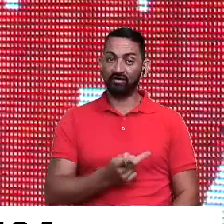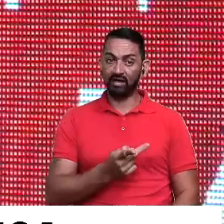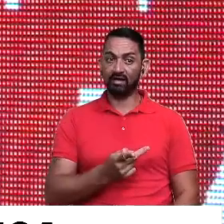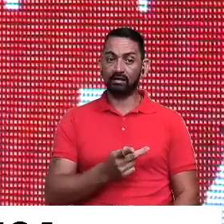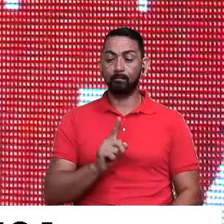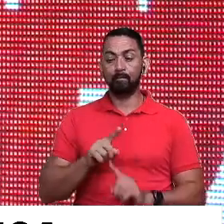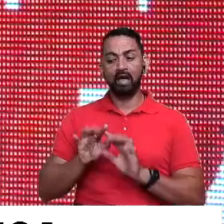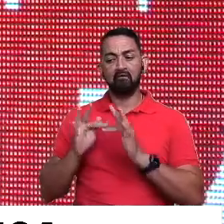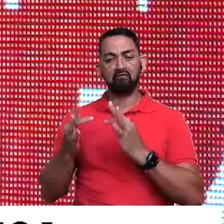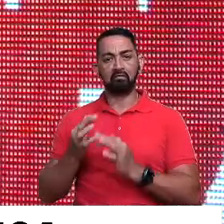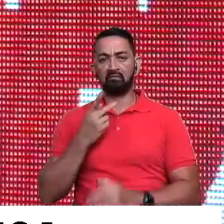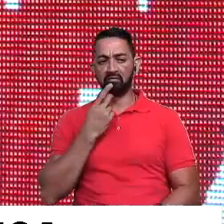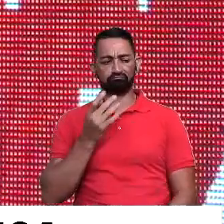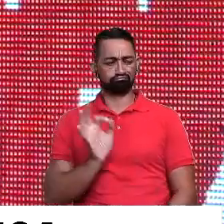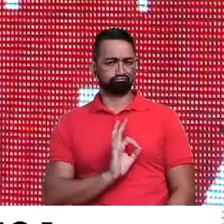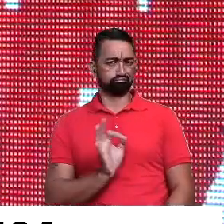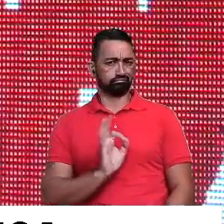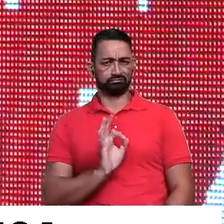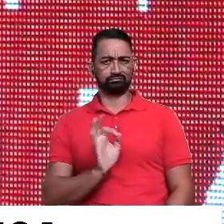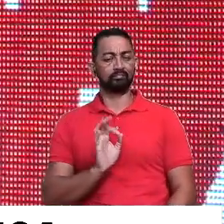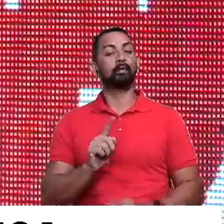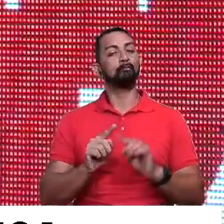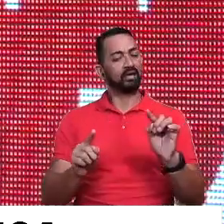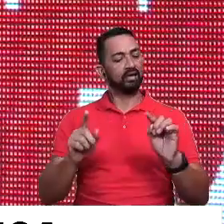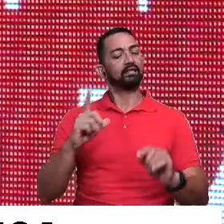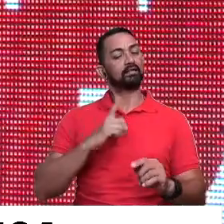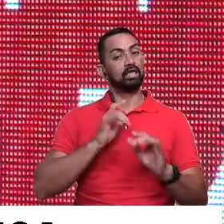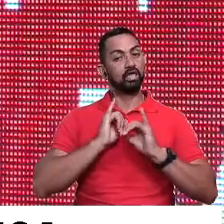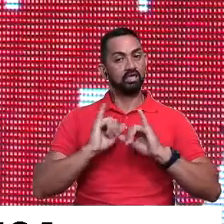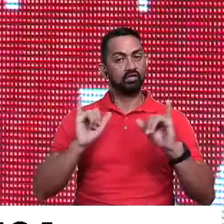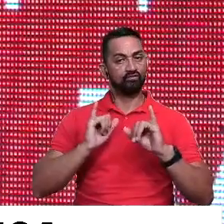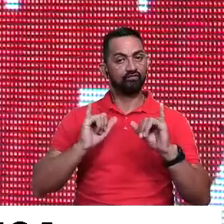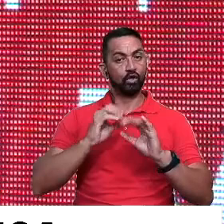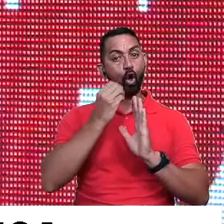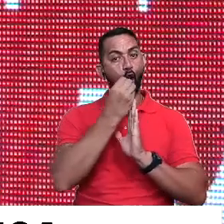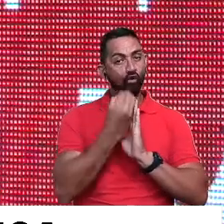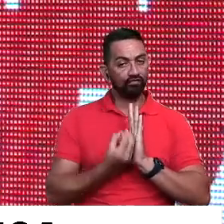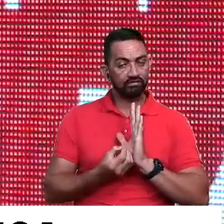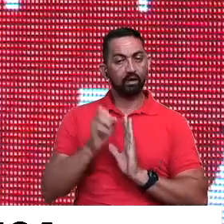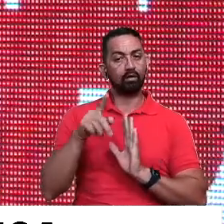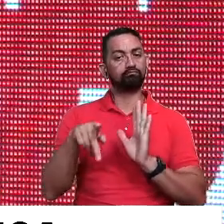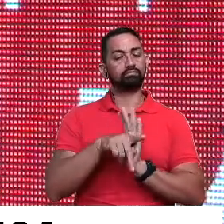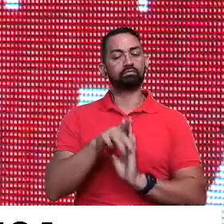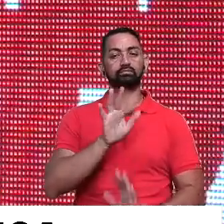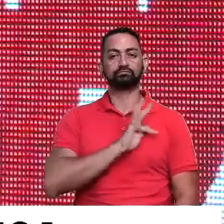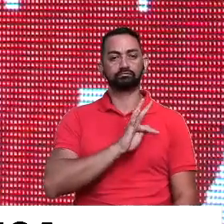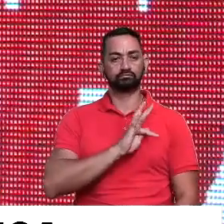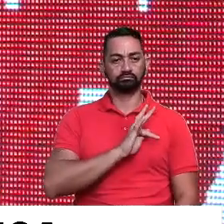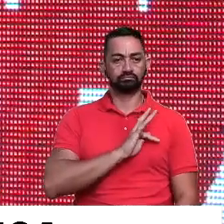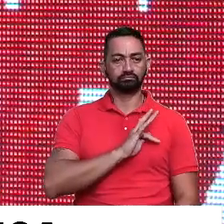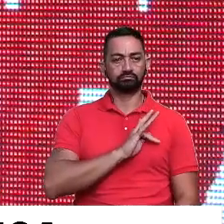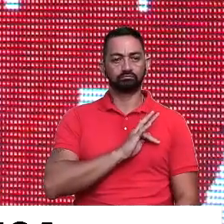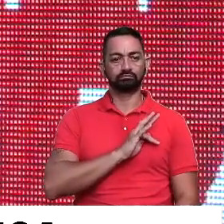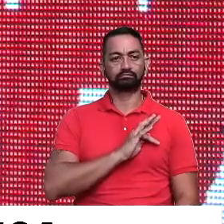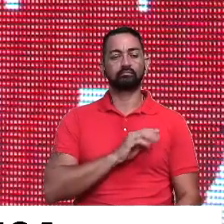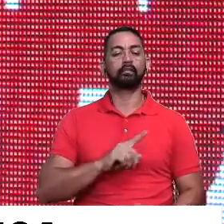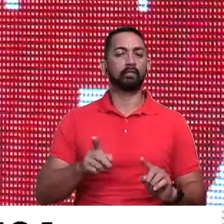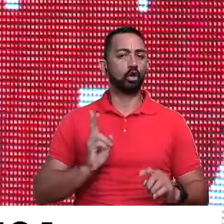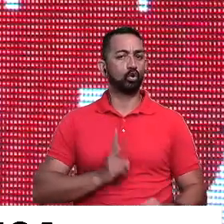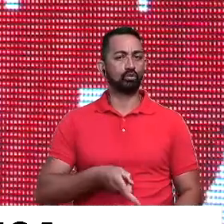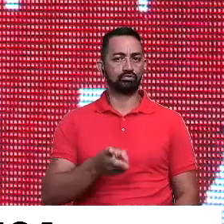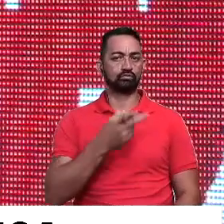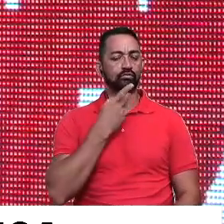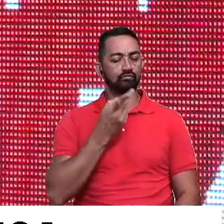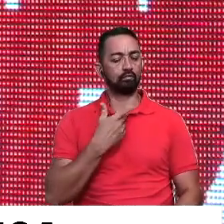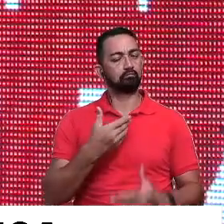polícia, apesar da família do Vanderlei negar tudo isso, mas é a informação oficial da polícia. Quanto ao clamor da família, a